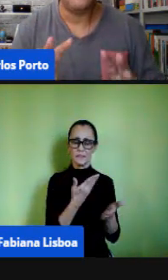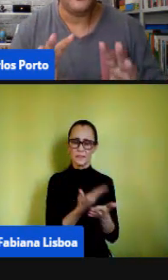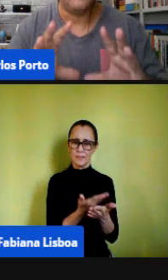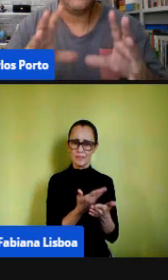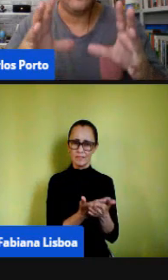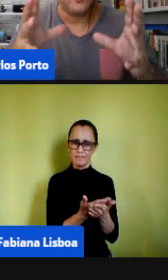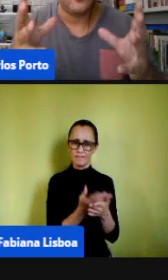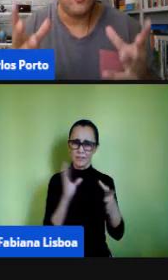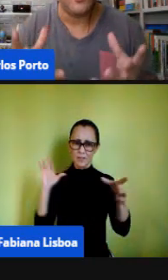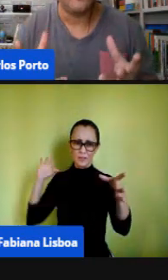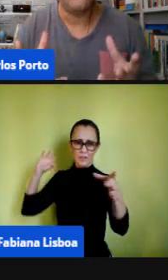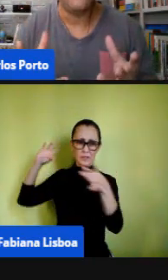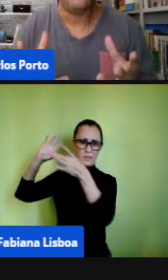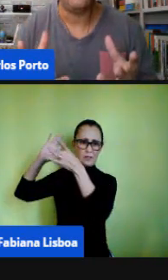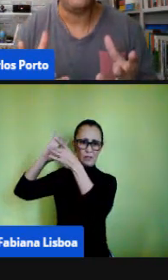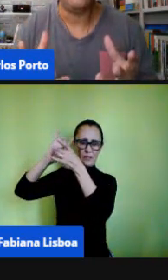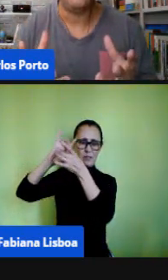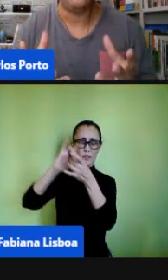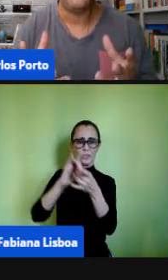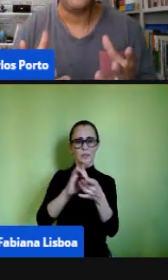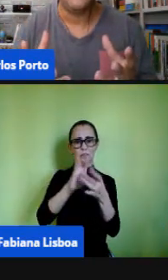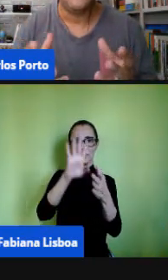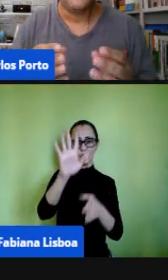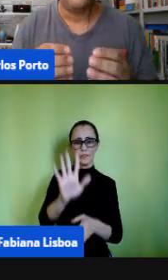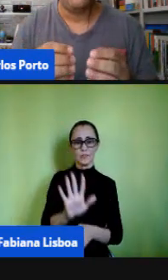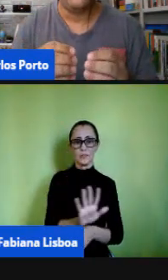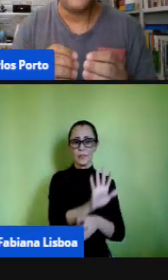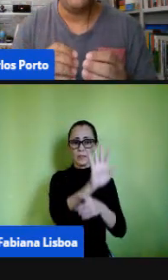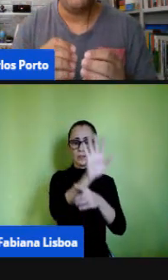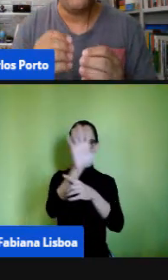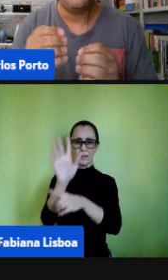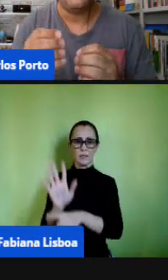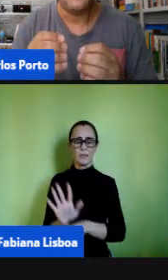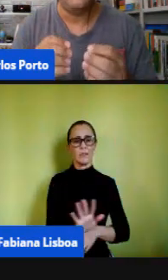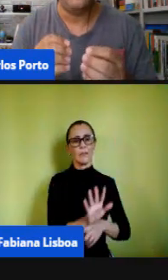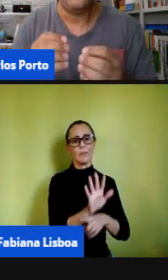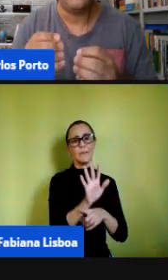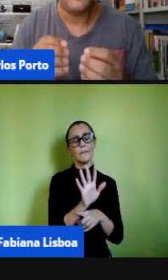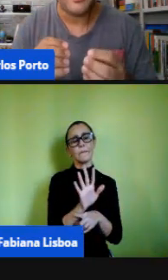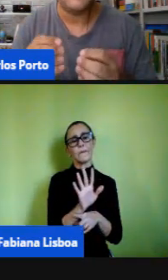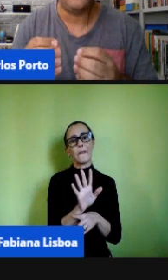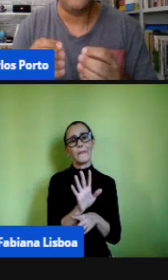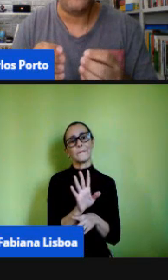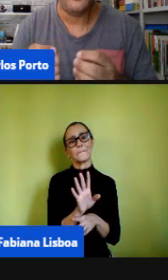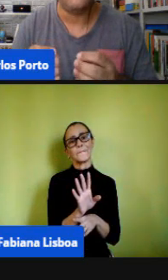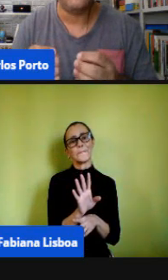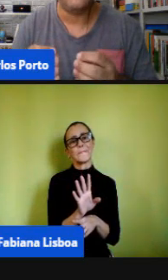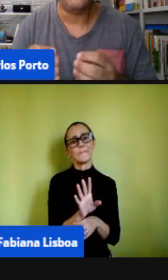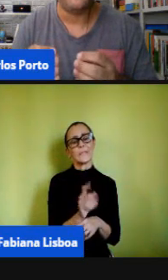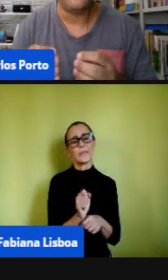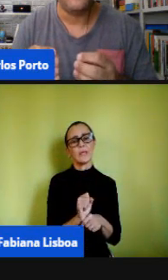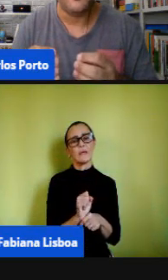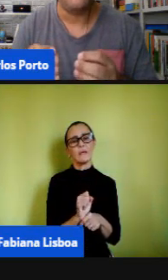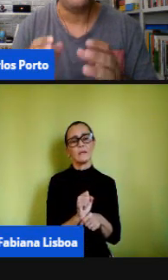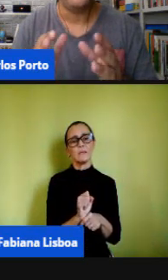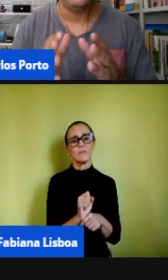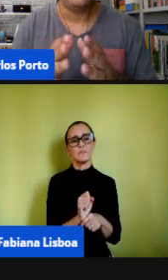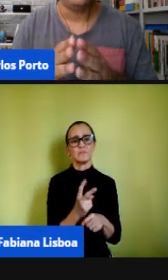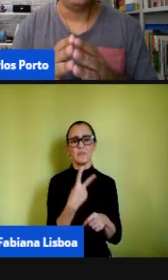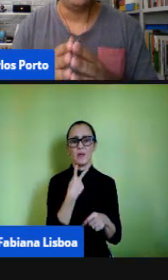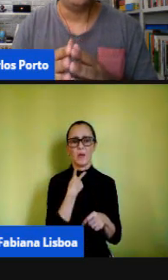geral, né, da situação que nós vivemos hoje, porque ela não pode ser indissociada do momento,